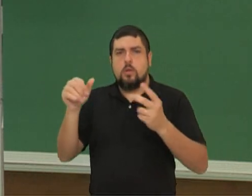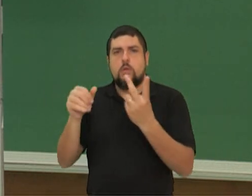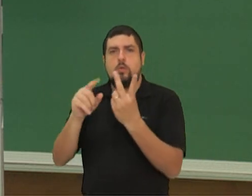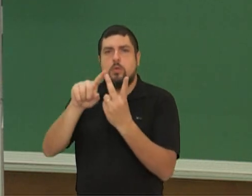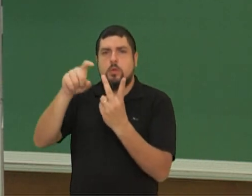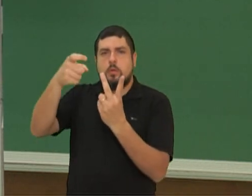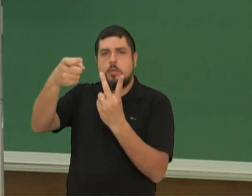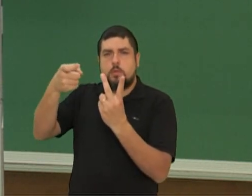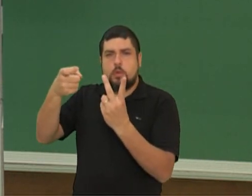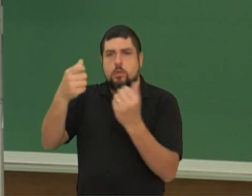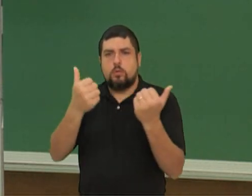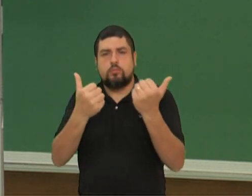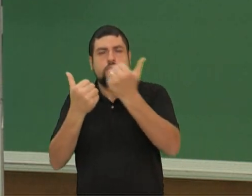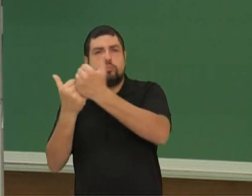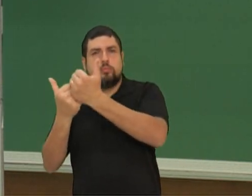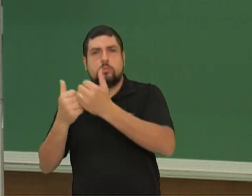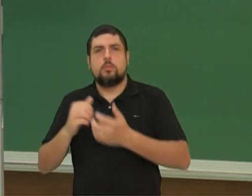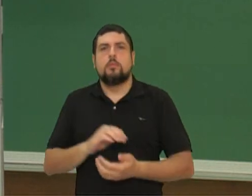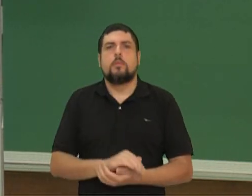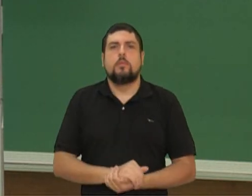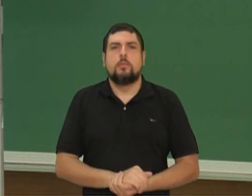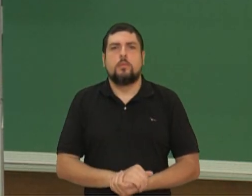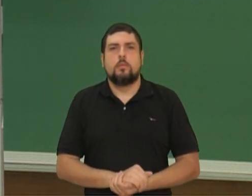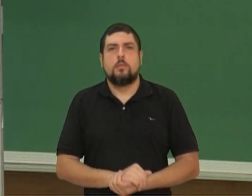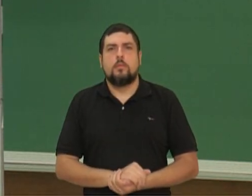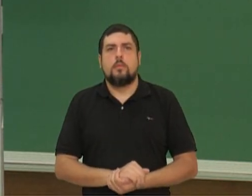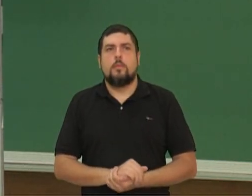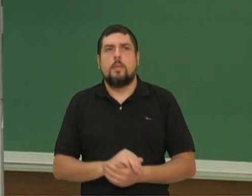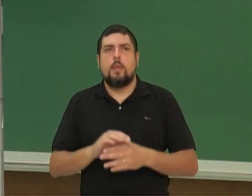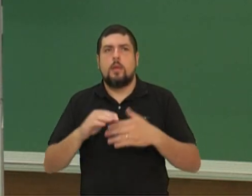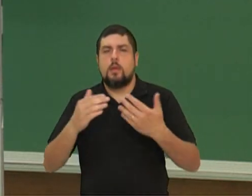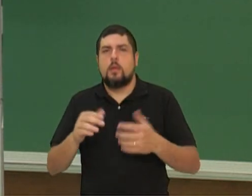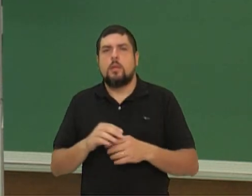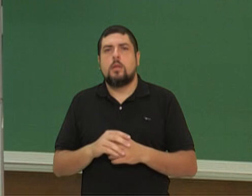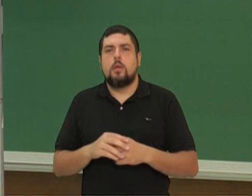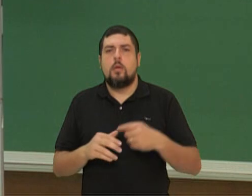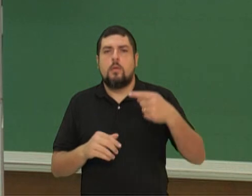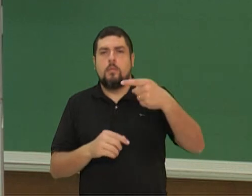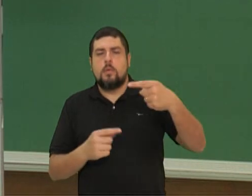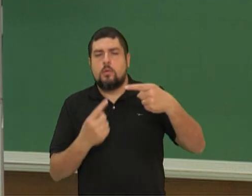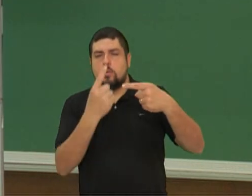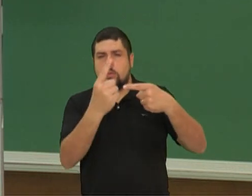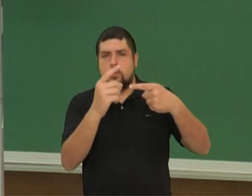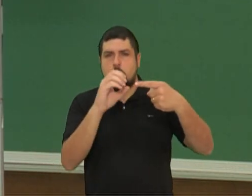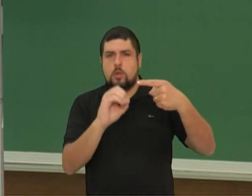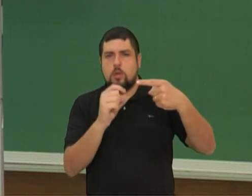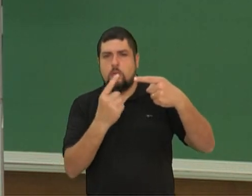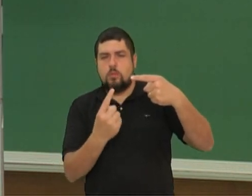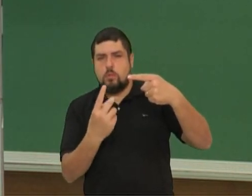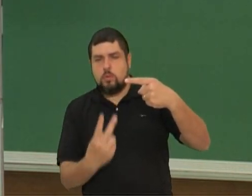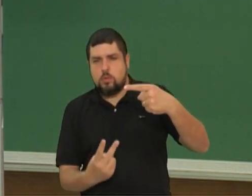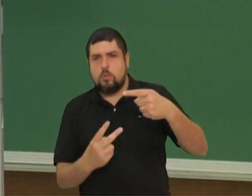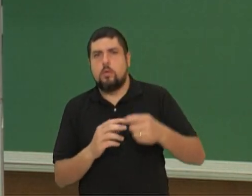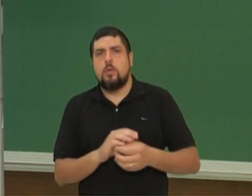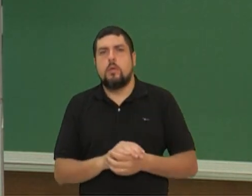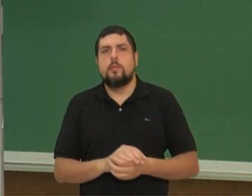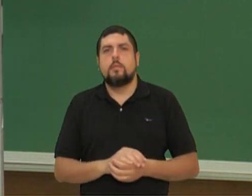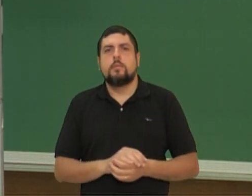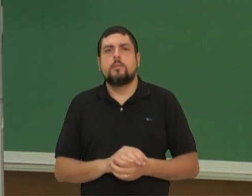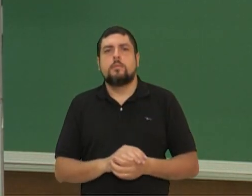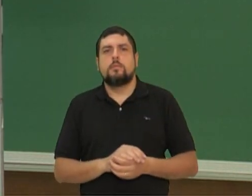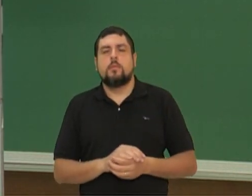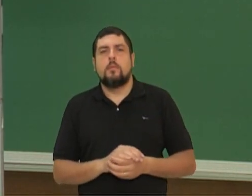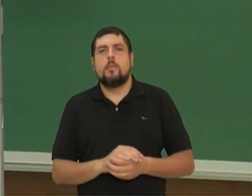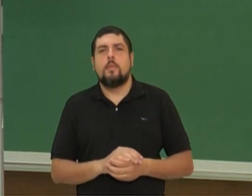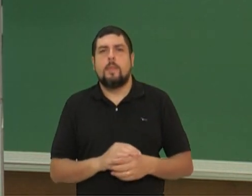x. Aqui, primeiro passo, tabela, nós escolhemos o menos 1, o 0, o 1 e o 2. A partir